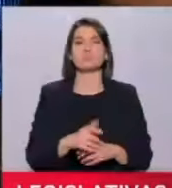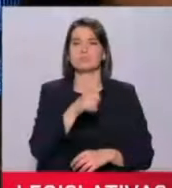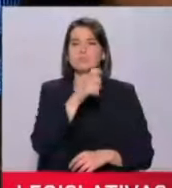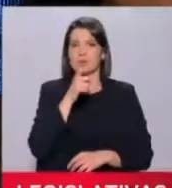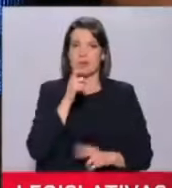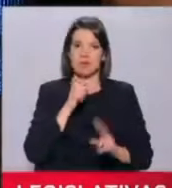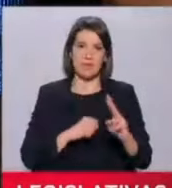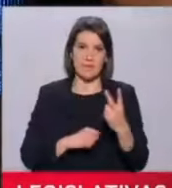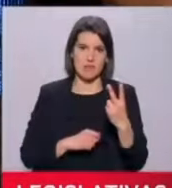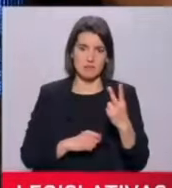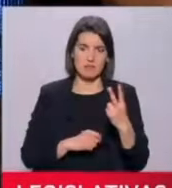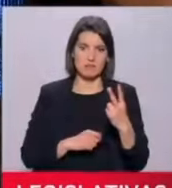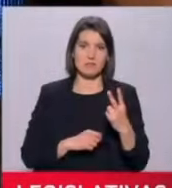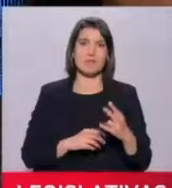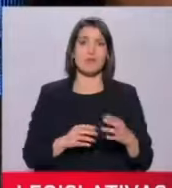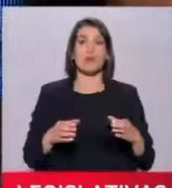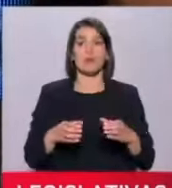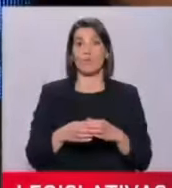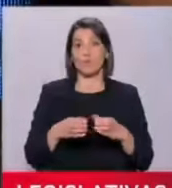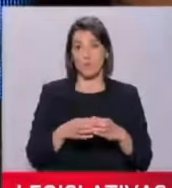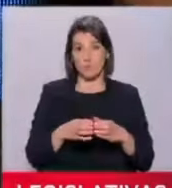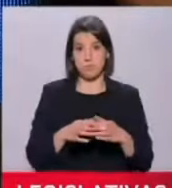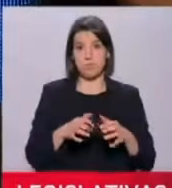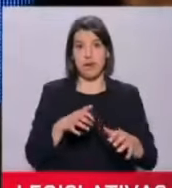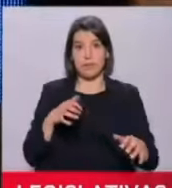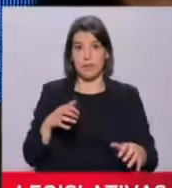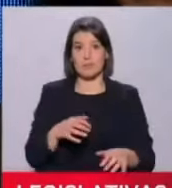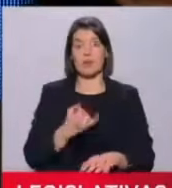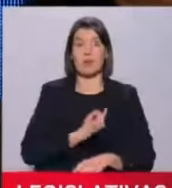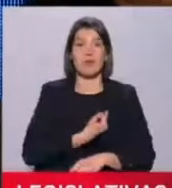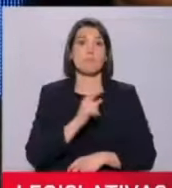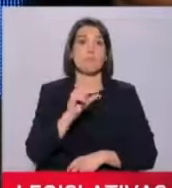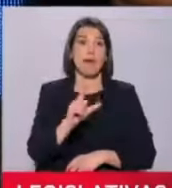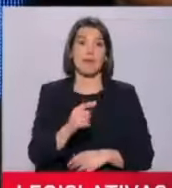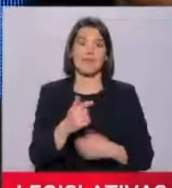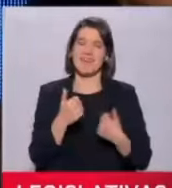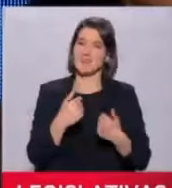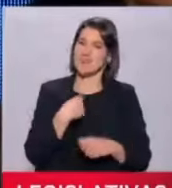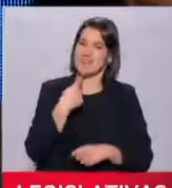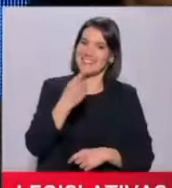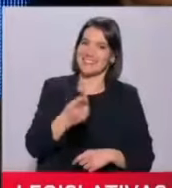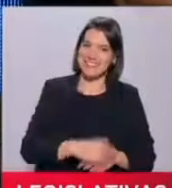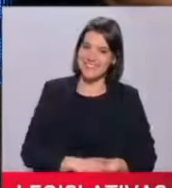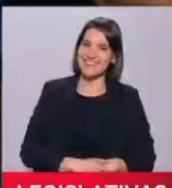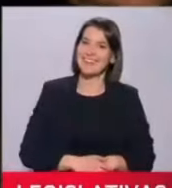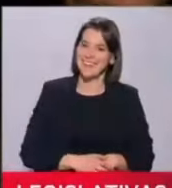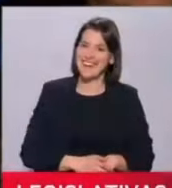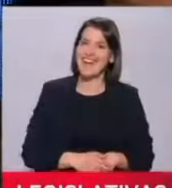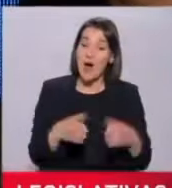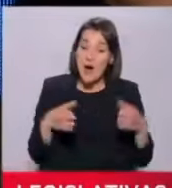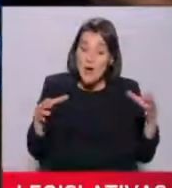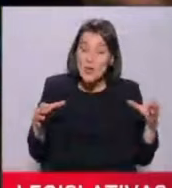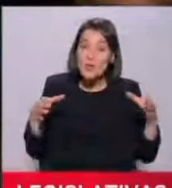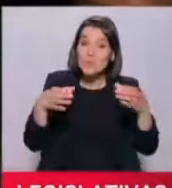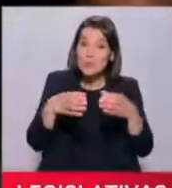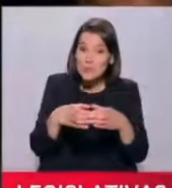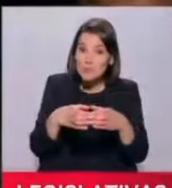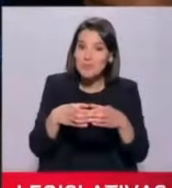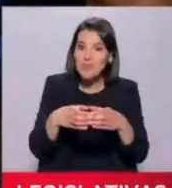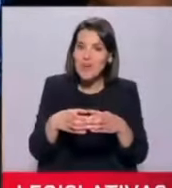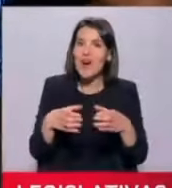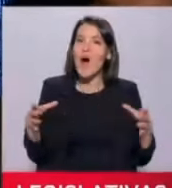compromissos o grupo parlamentar da iniciativa Liberal Que bom é dizer nesta falar esta frase o grupo parlamentar